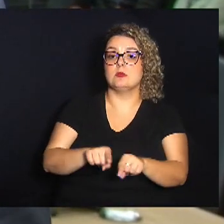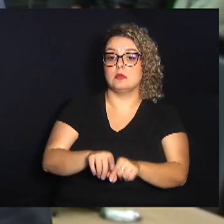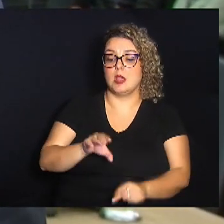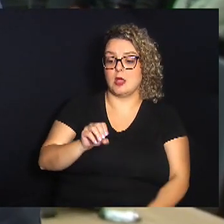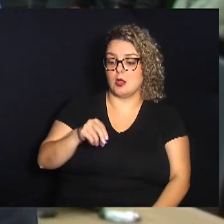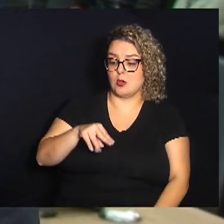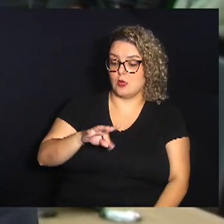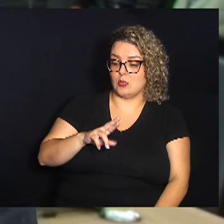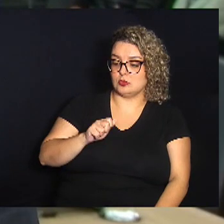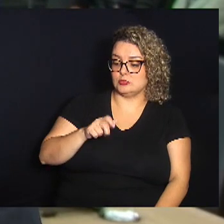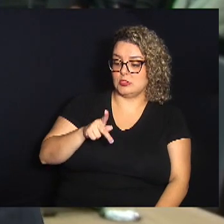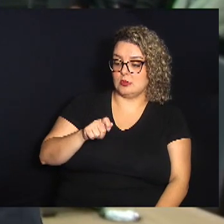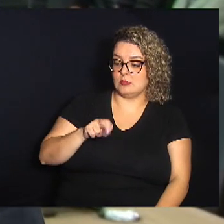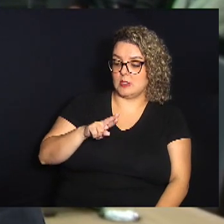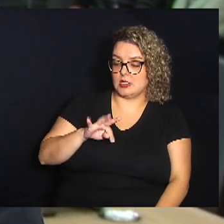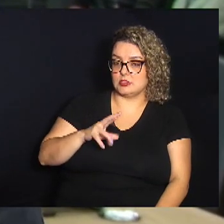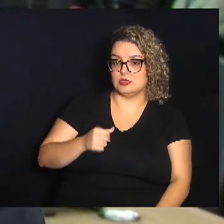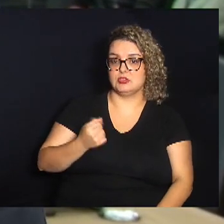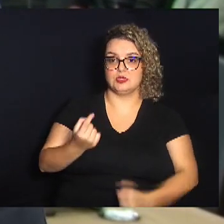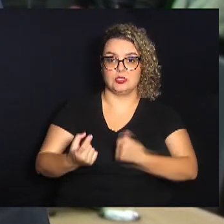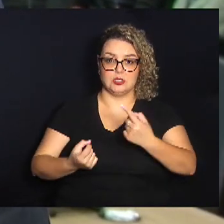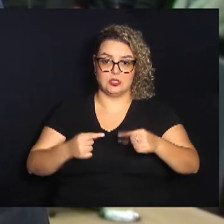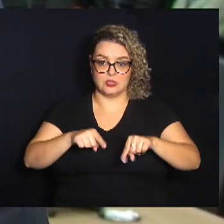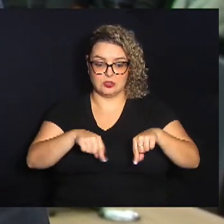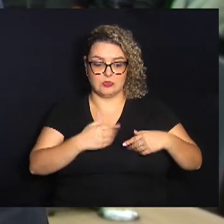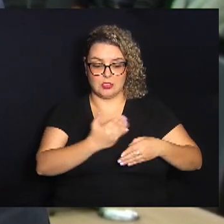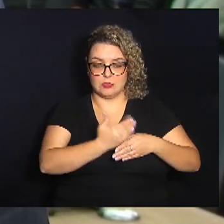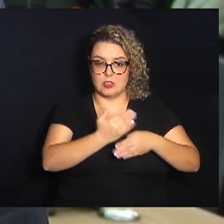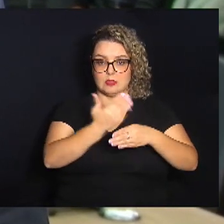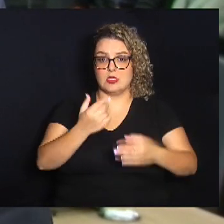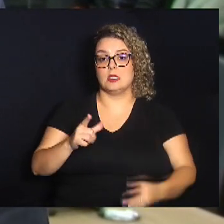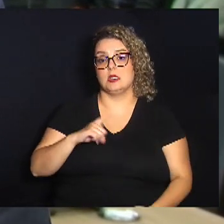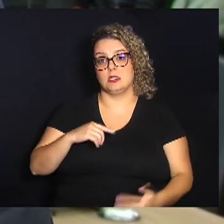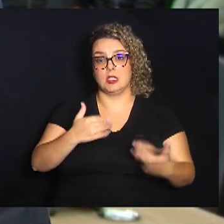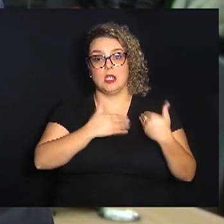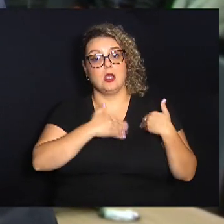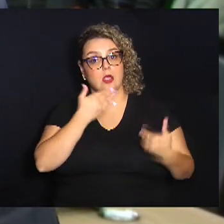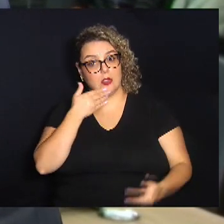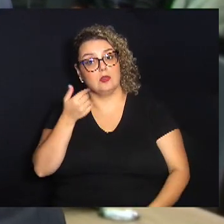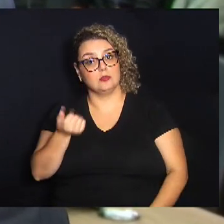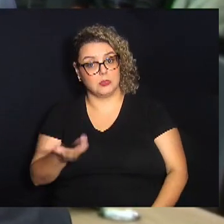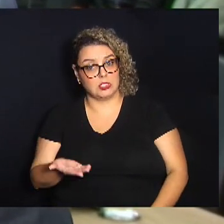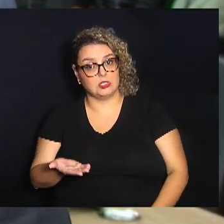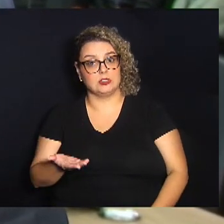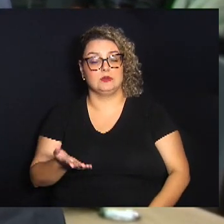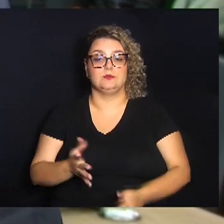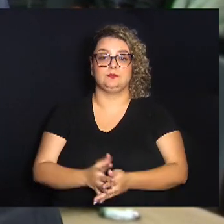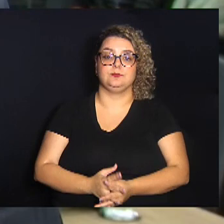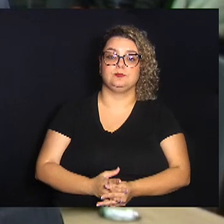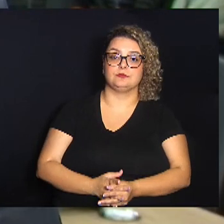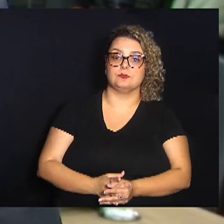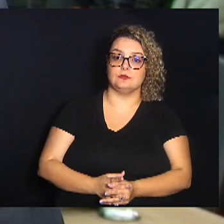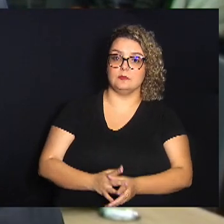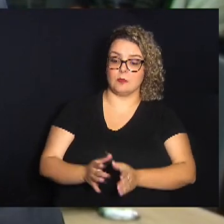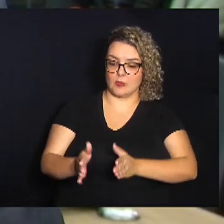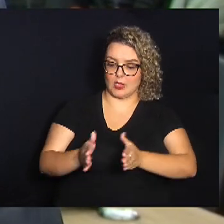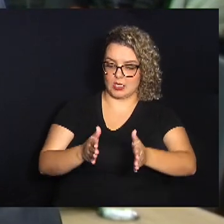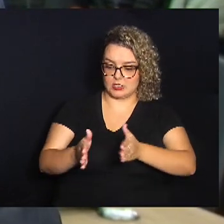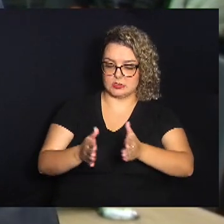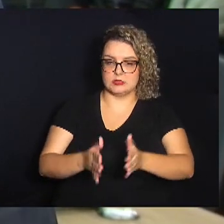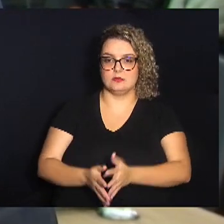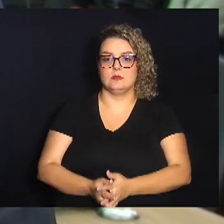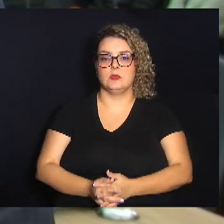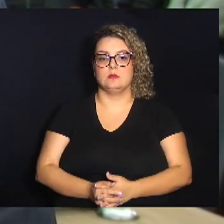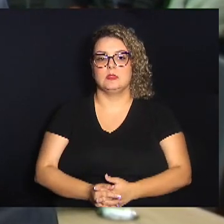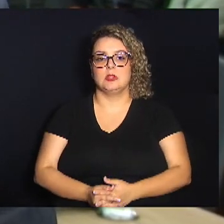contrapartida de um dos empreendimentos que tem ali a responsabilidade de melhorar esse trecho.